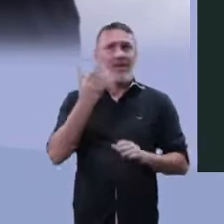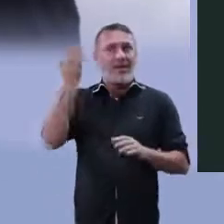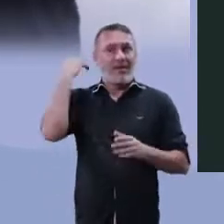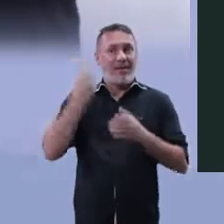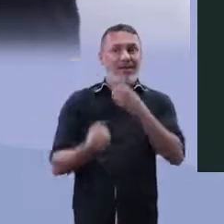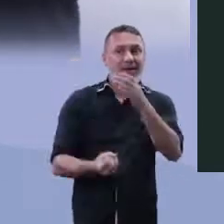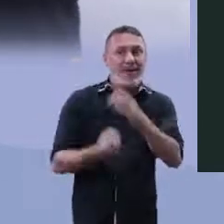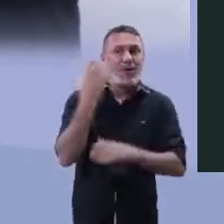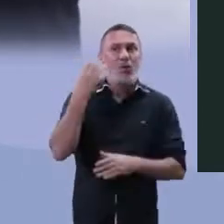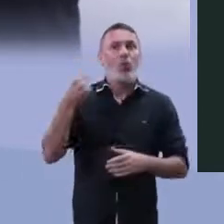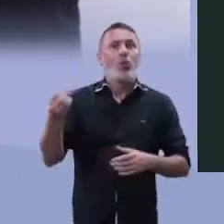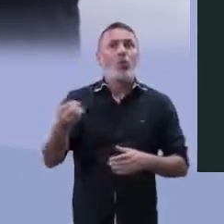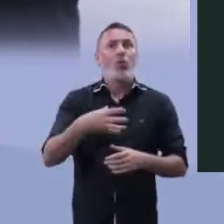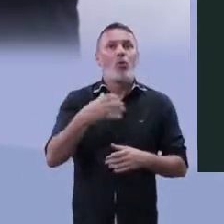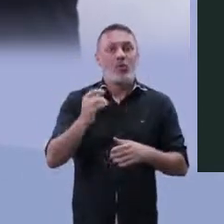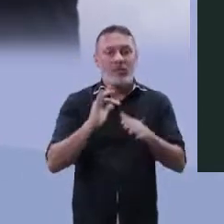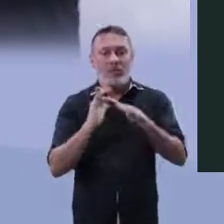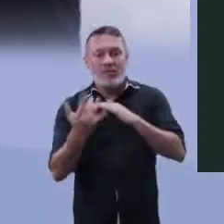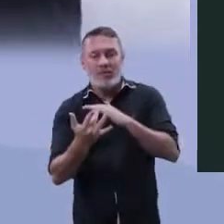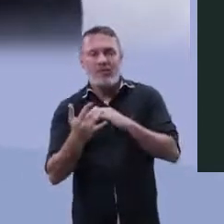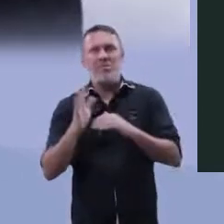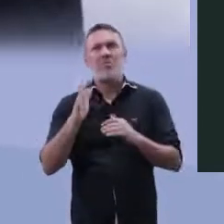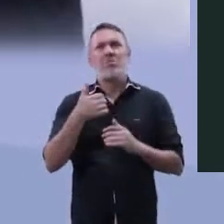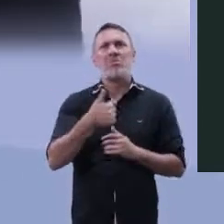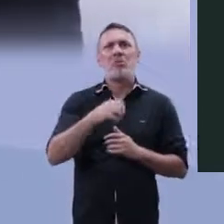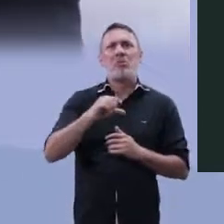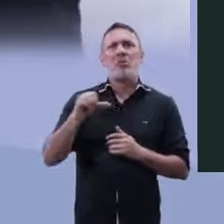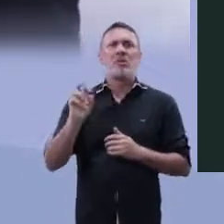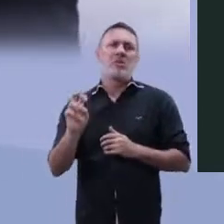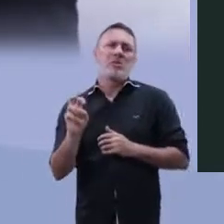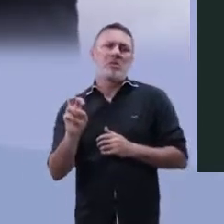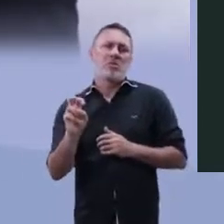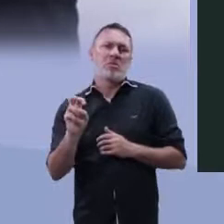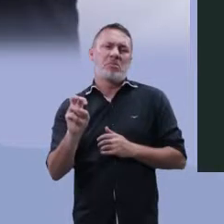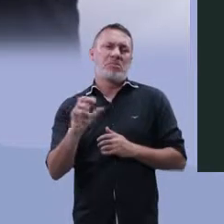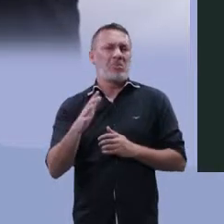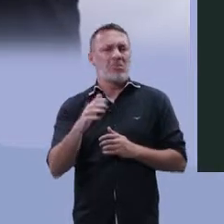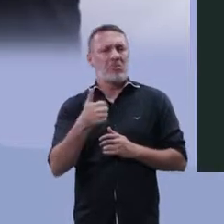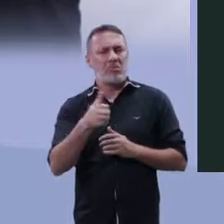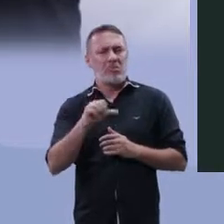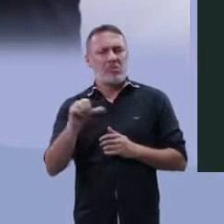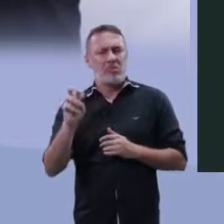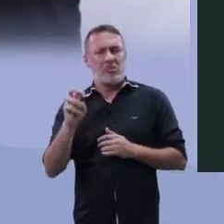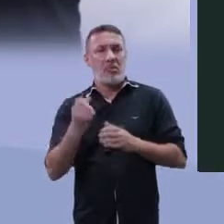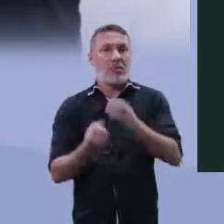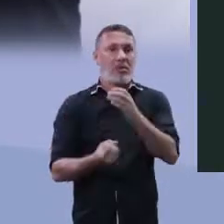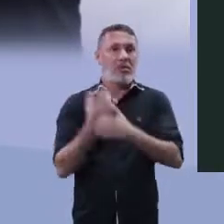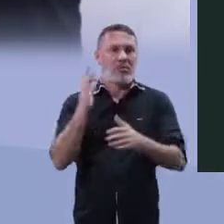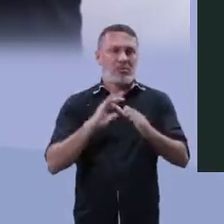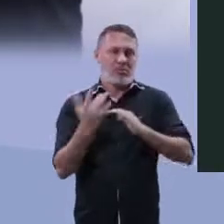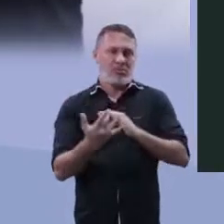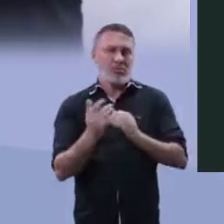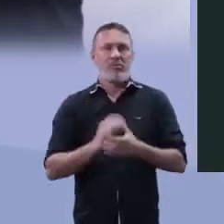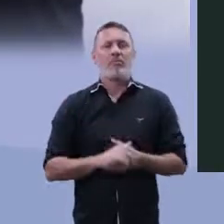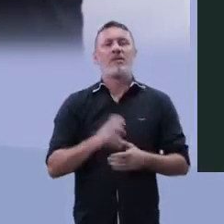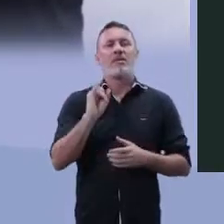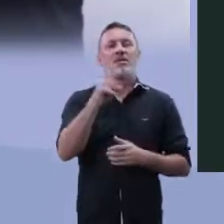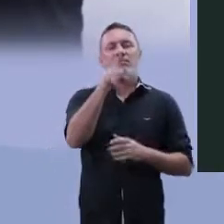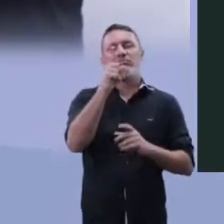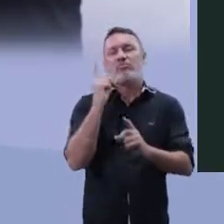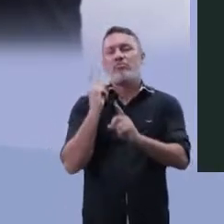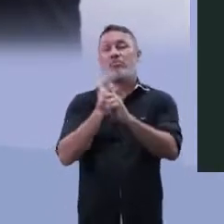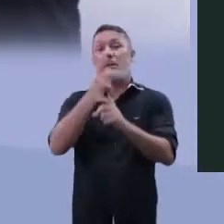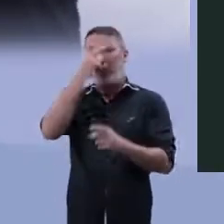provavelmente muitos de vocês não eram nem nascidos quando as primeiras redes sociais foram criadas, lá por volta de